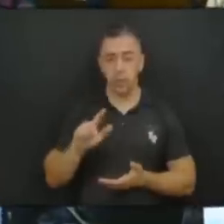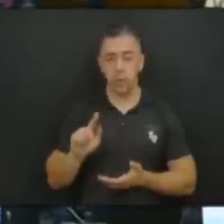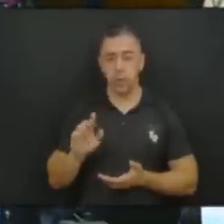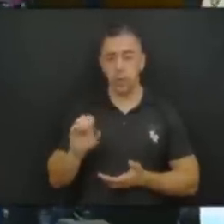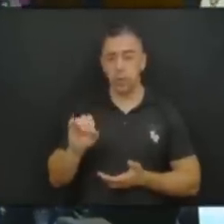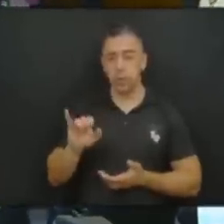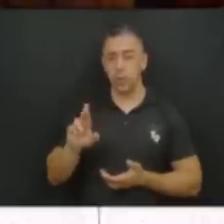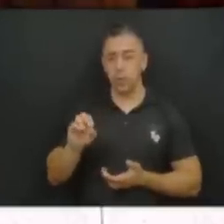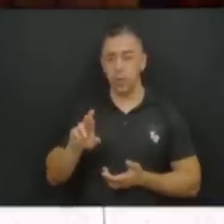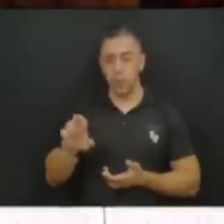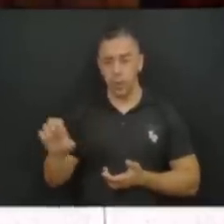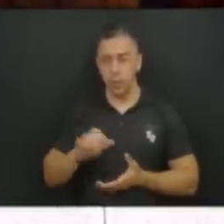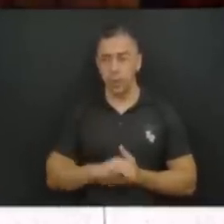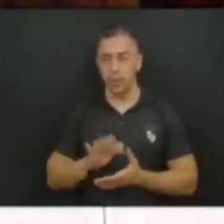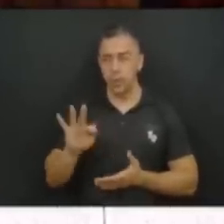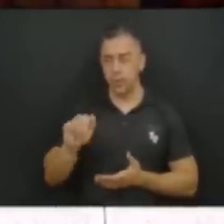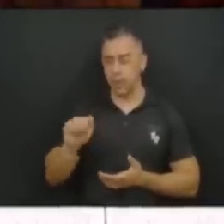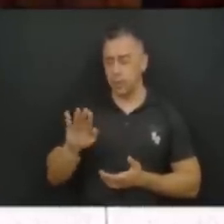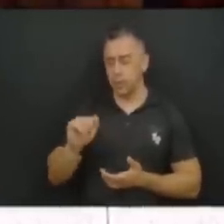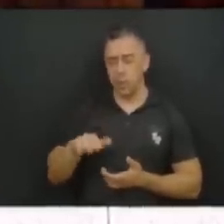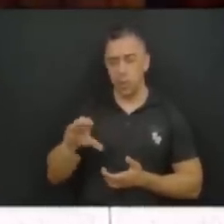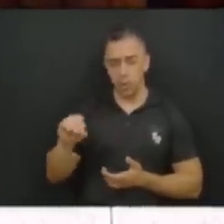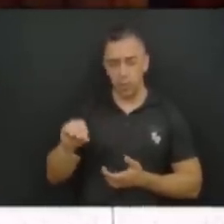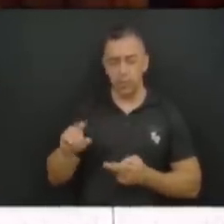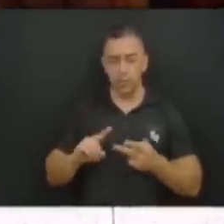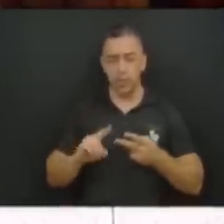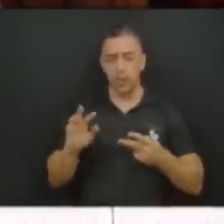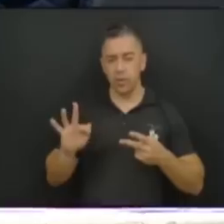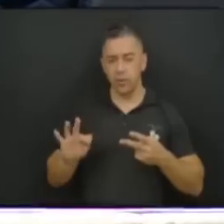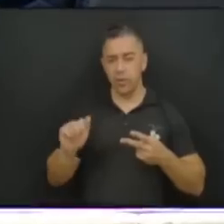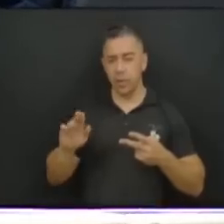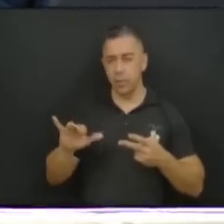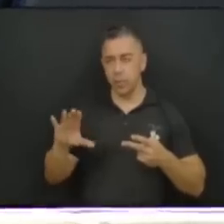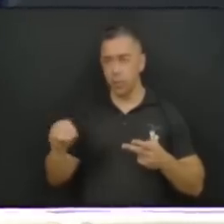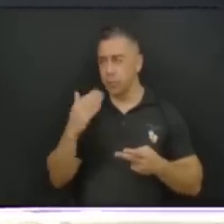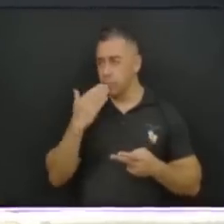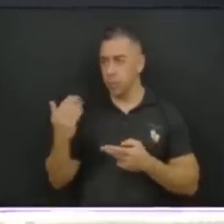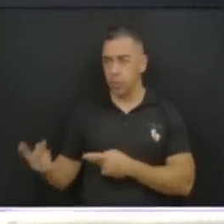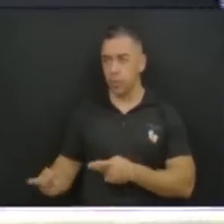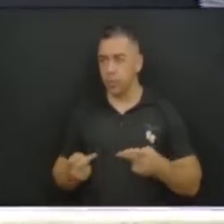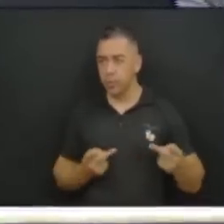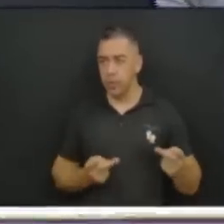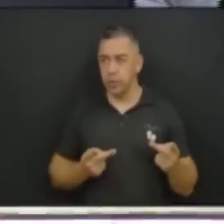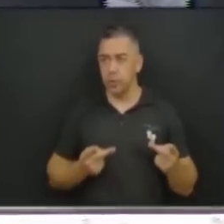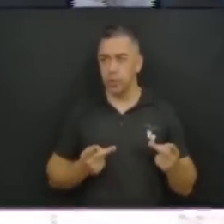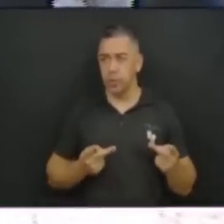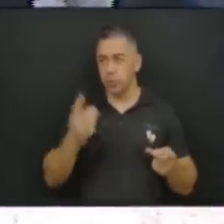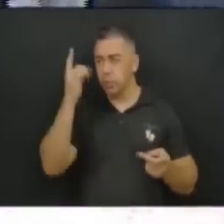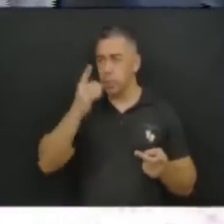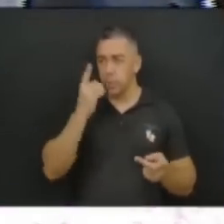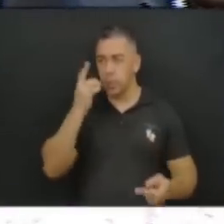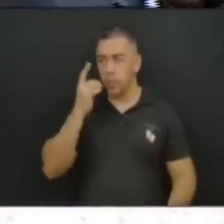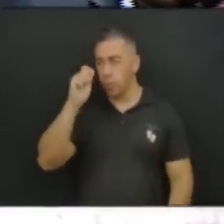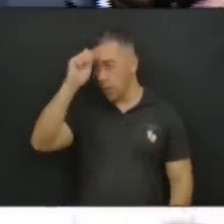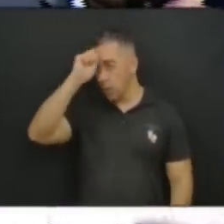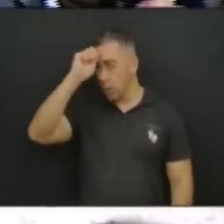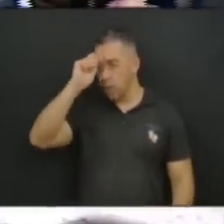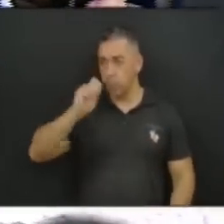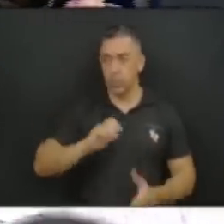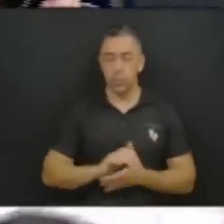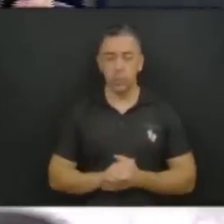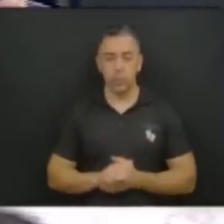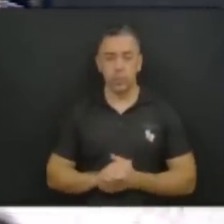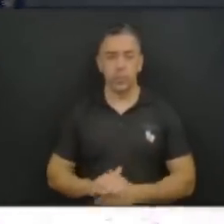Goioerê Fabiano Barbosa e Fábio Plaza por solicitação deputados Adriano José